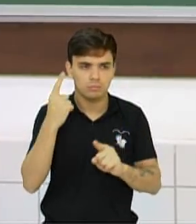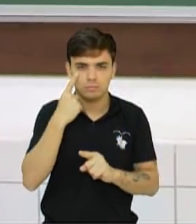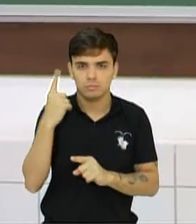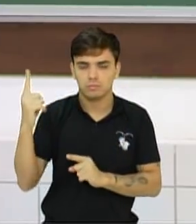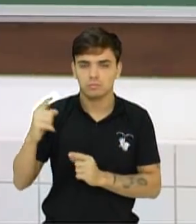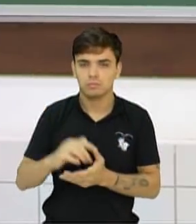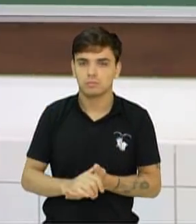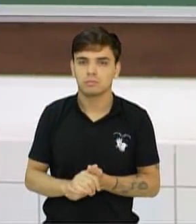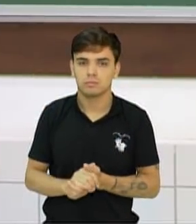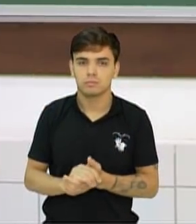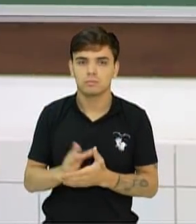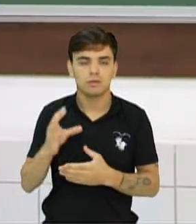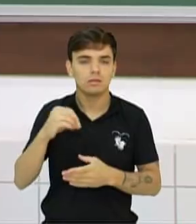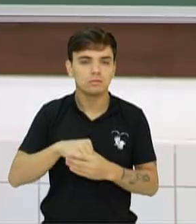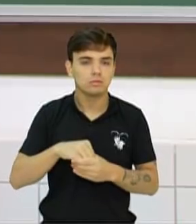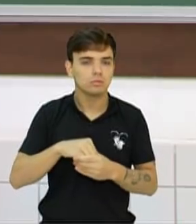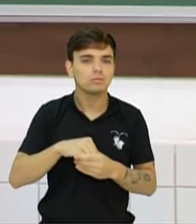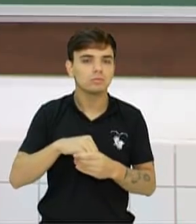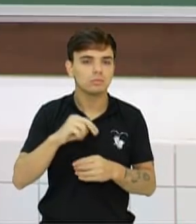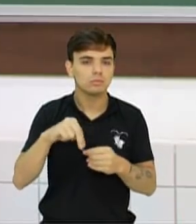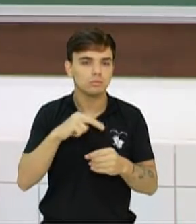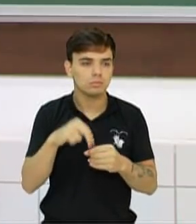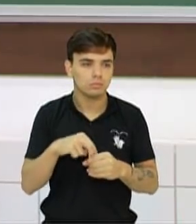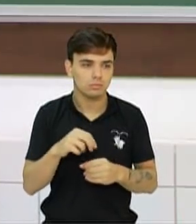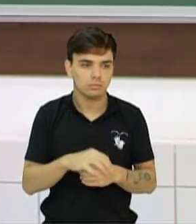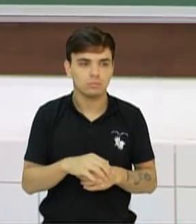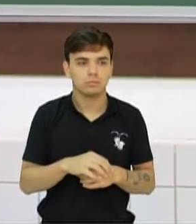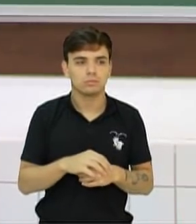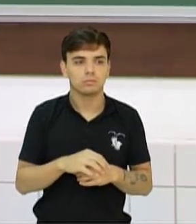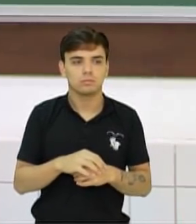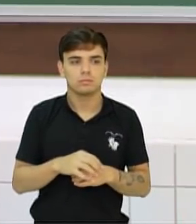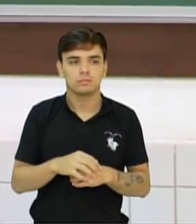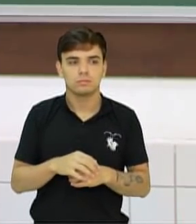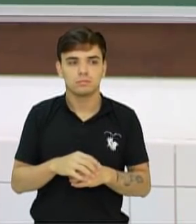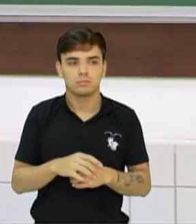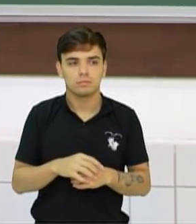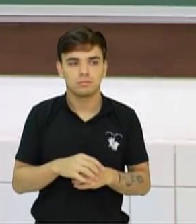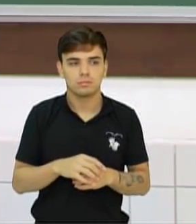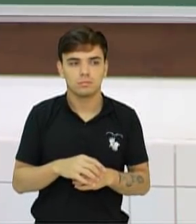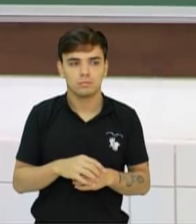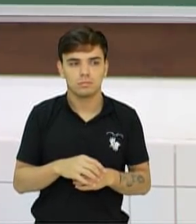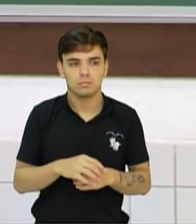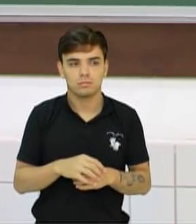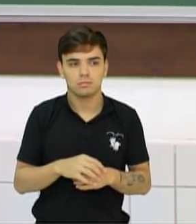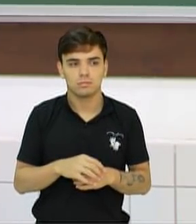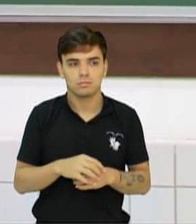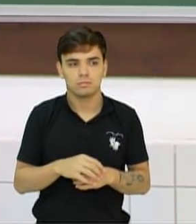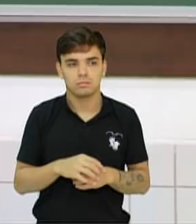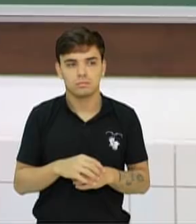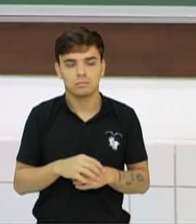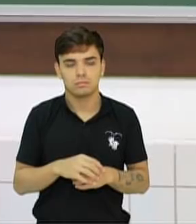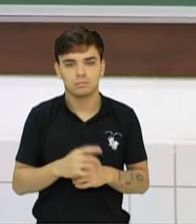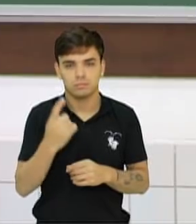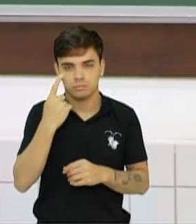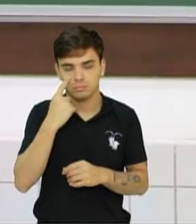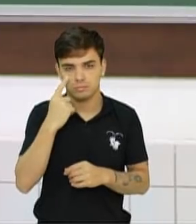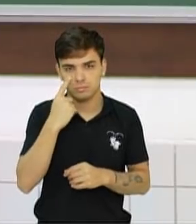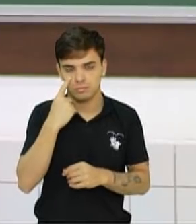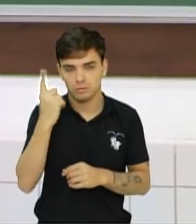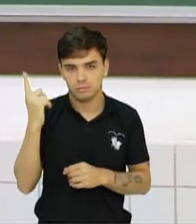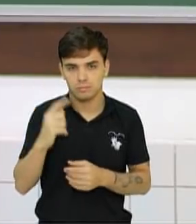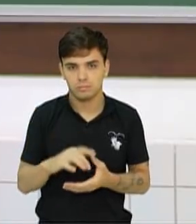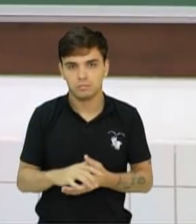de DNA desse caberia no núcleo? Da seguinte forma. O DNA, então, ele é condensado, ou seja, ele é, vamos dizer